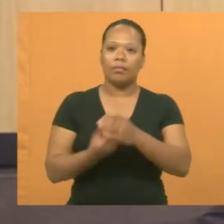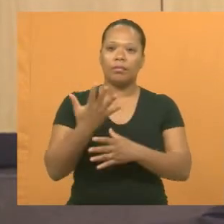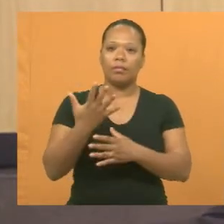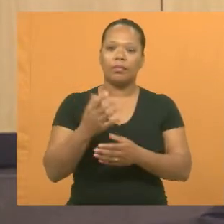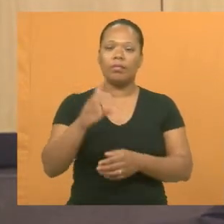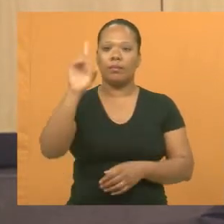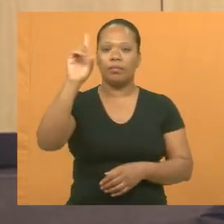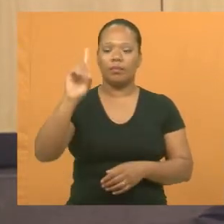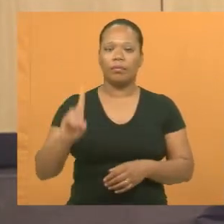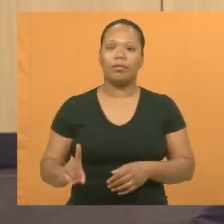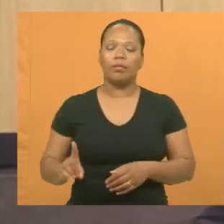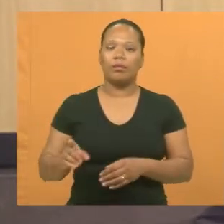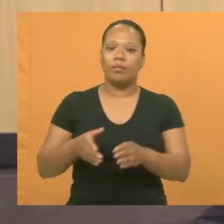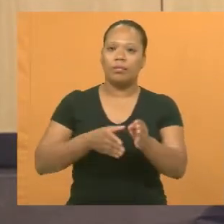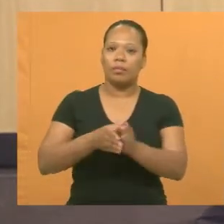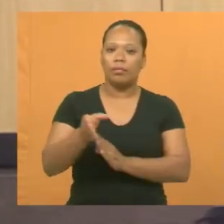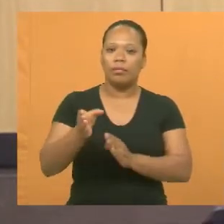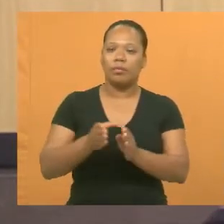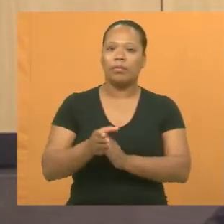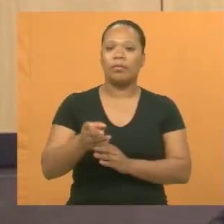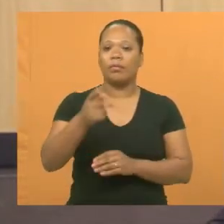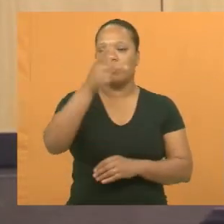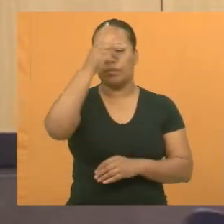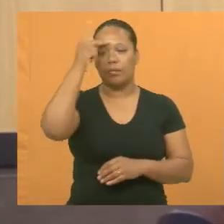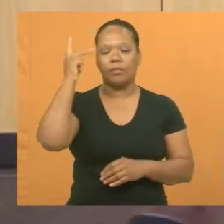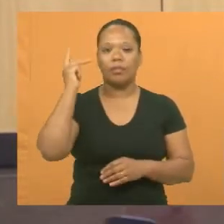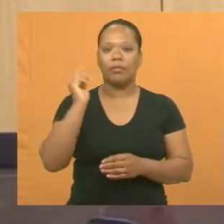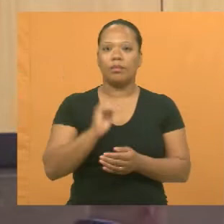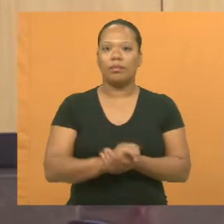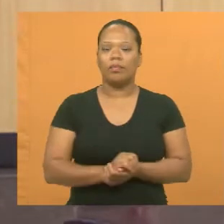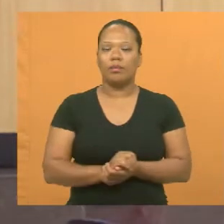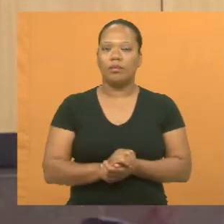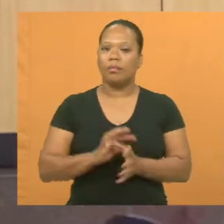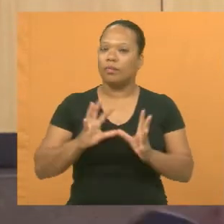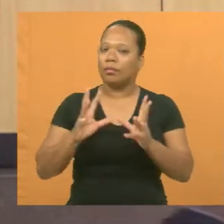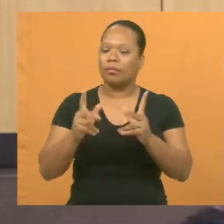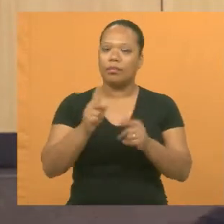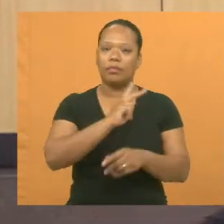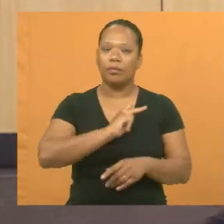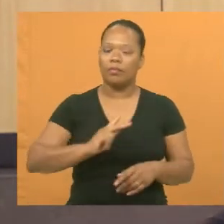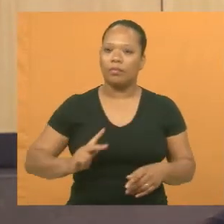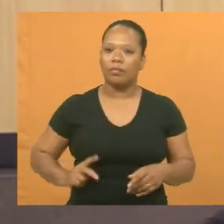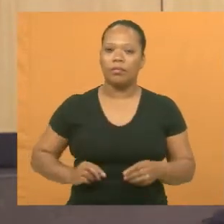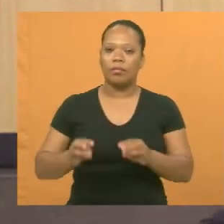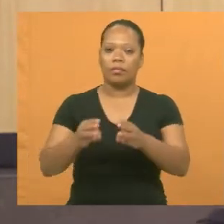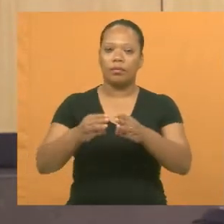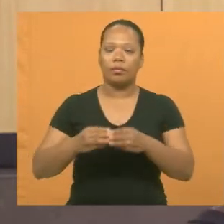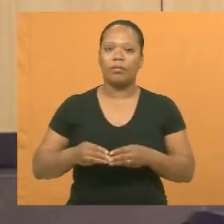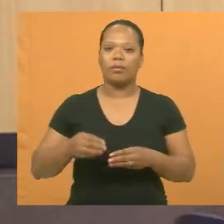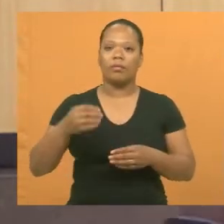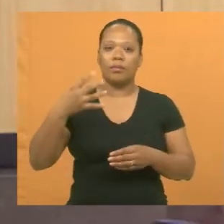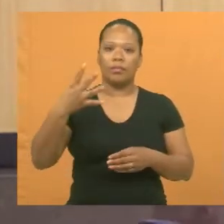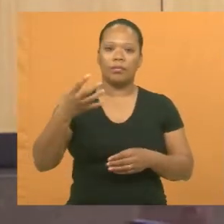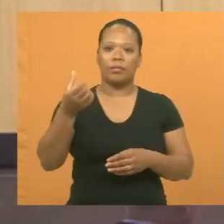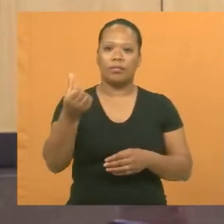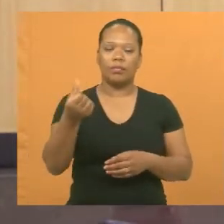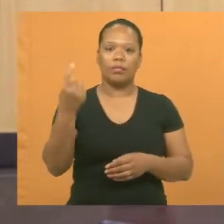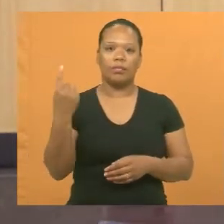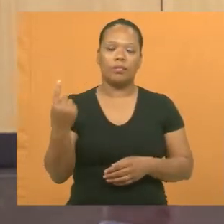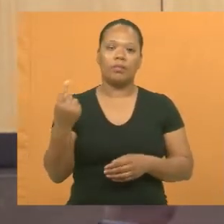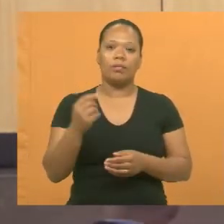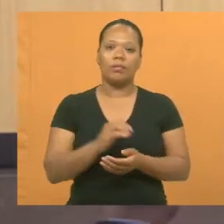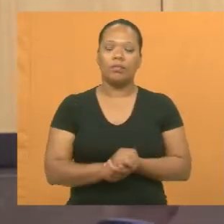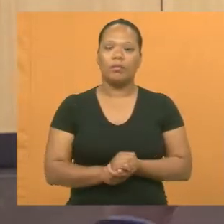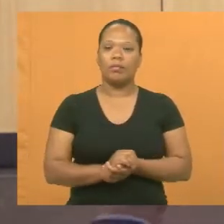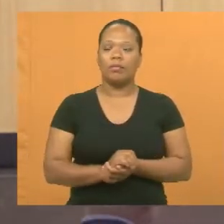diretores, servidores, conselheiros e beneficiários. Autoria, todos os vereadores. Moção número 461 congratula,